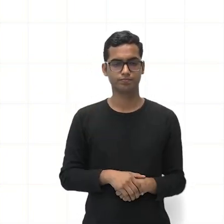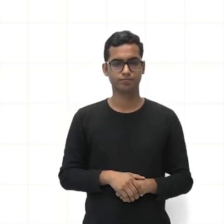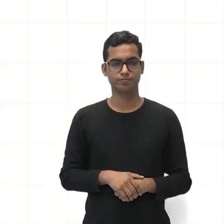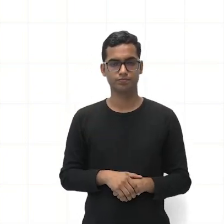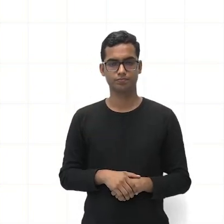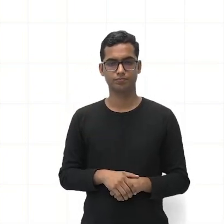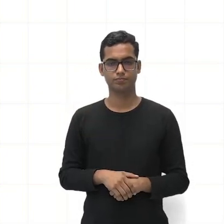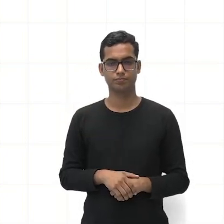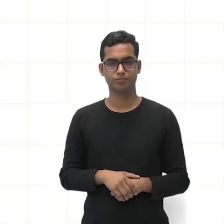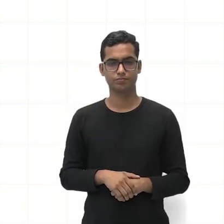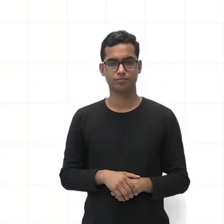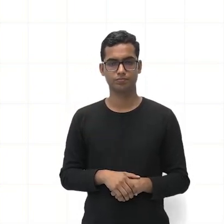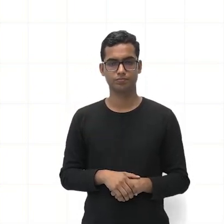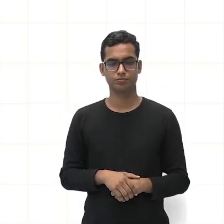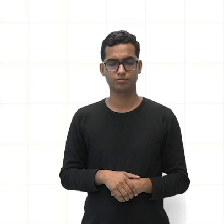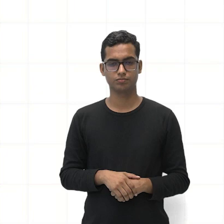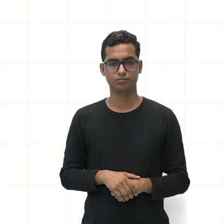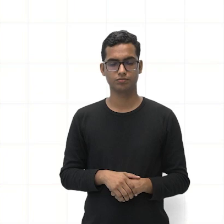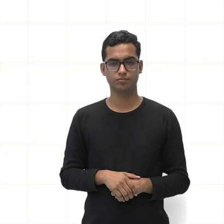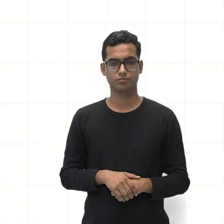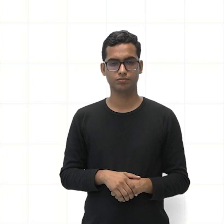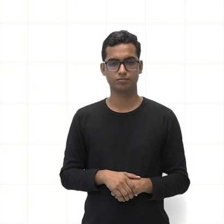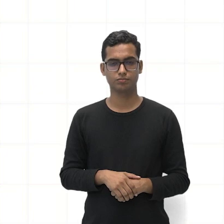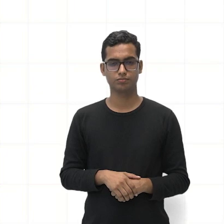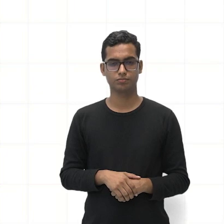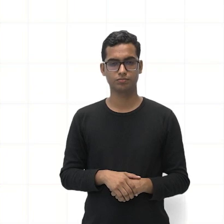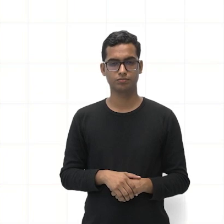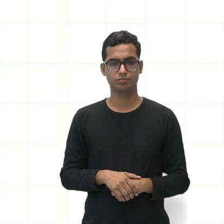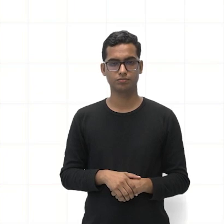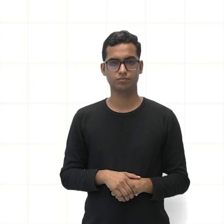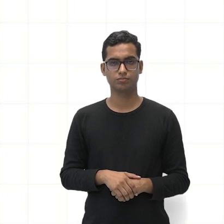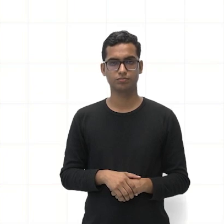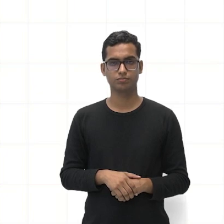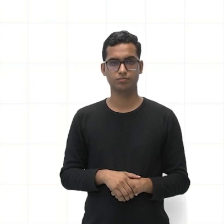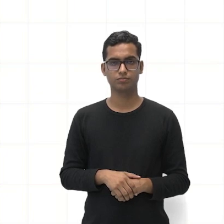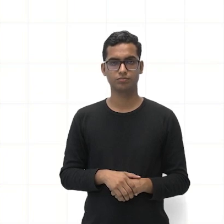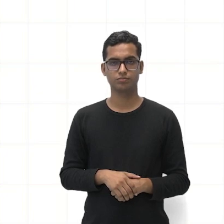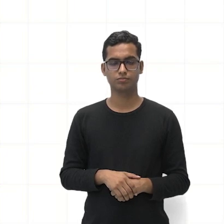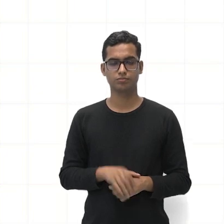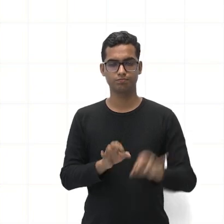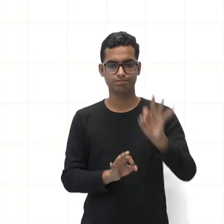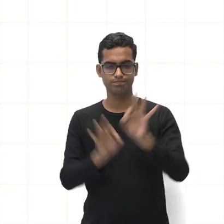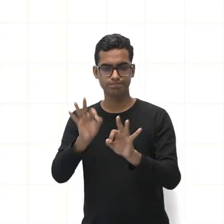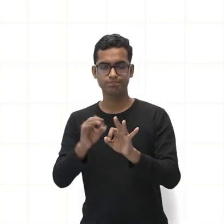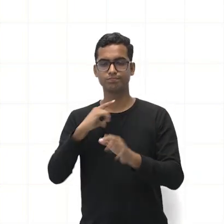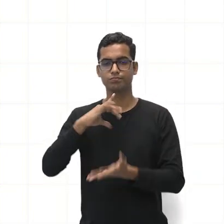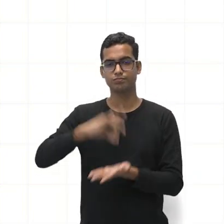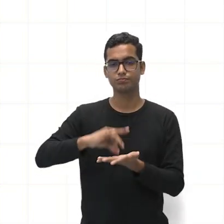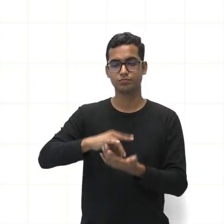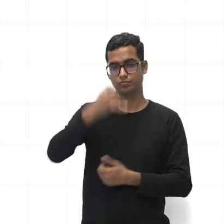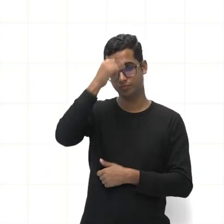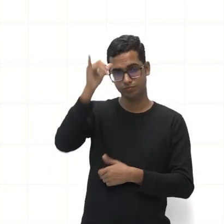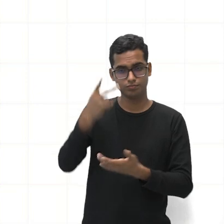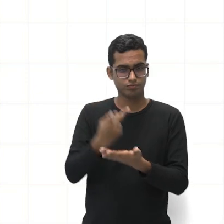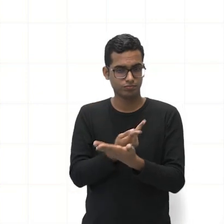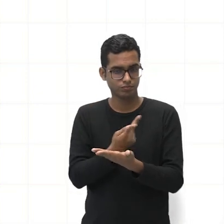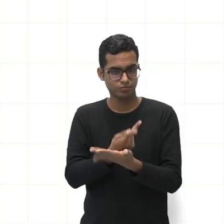parcelas de modo que a gente não venha cometer o equívoco que foi comentado agora há pouco. Então, olha só.